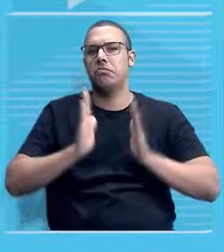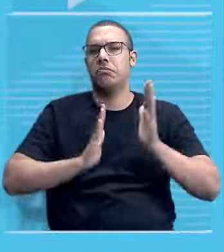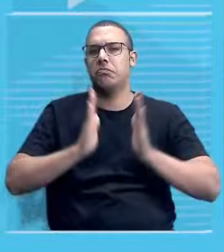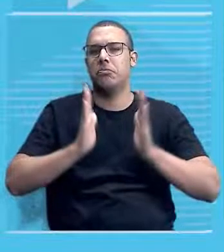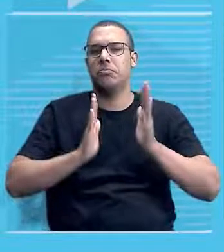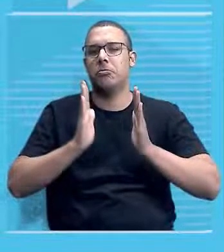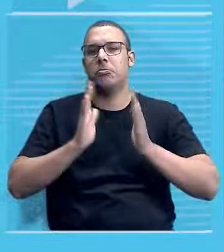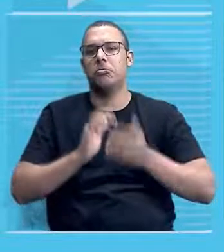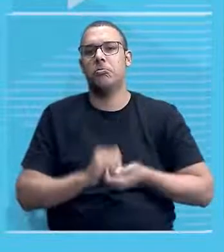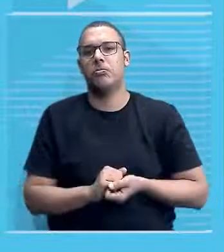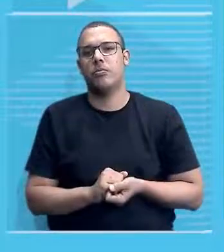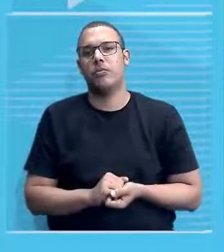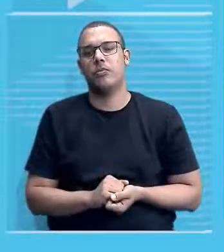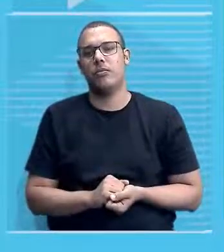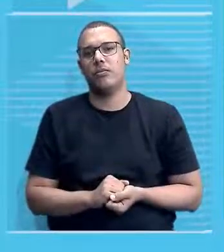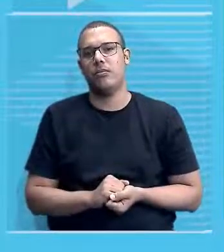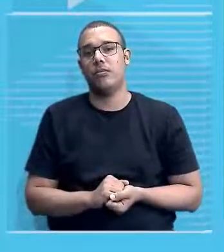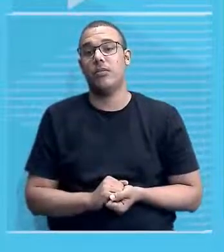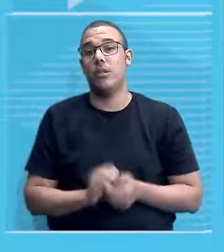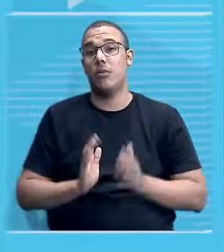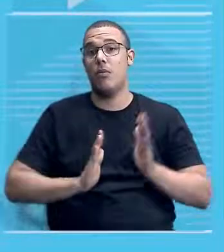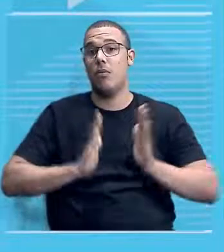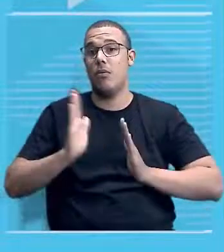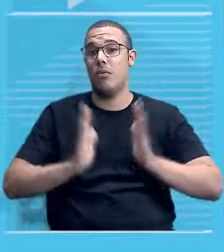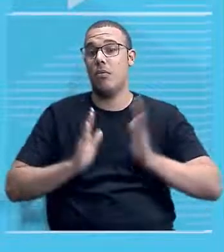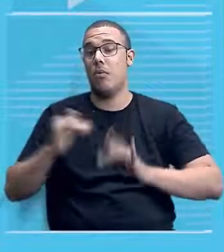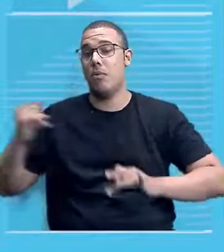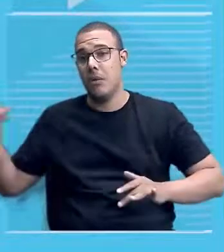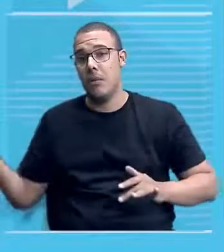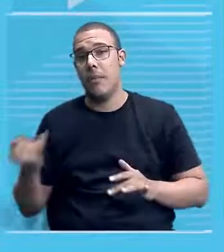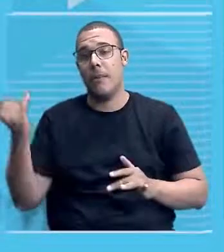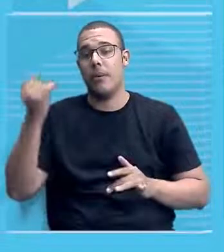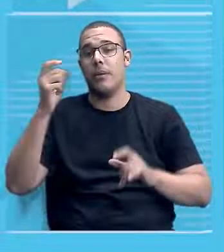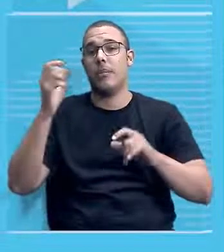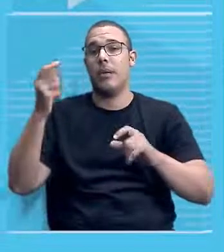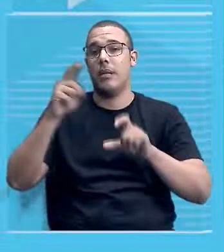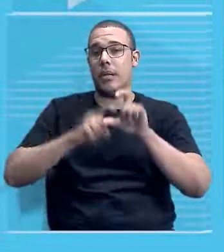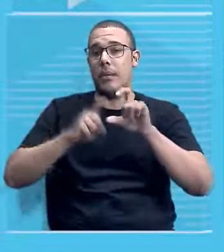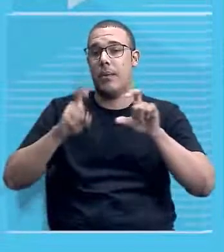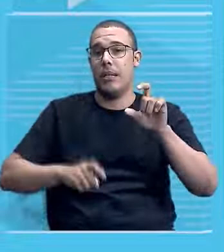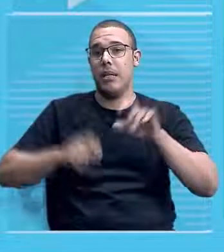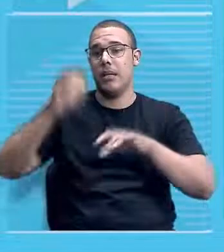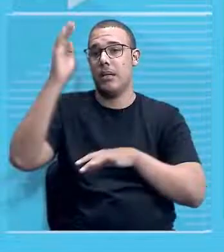e esse tempo aí foi muito importante para nós Independência também